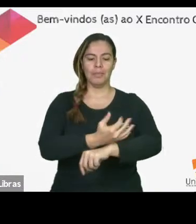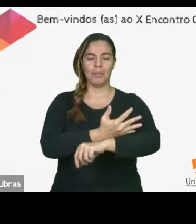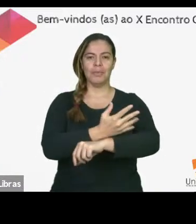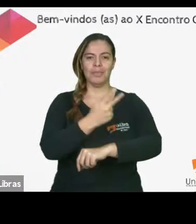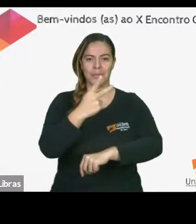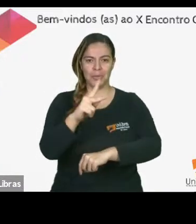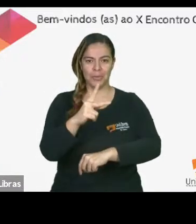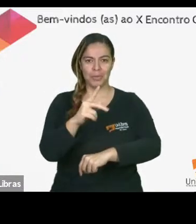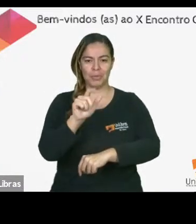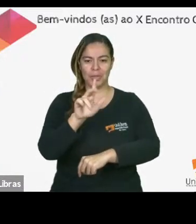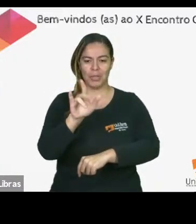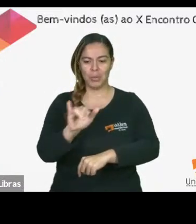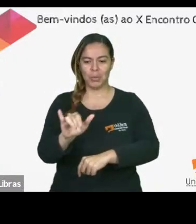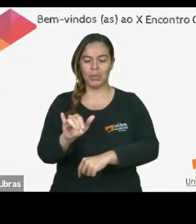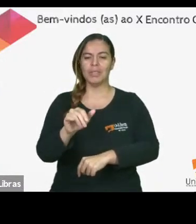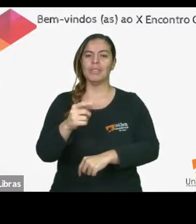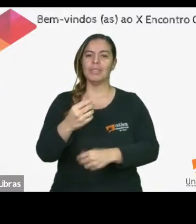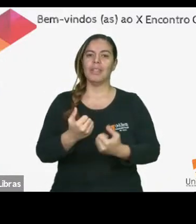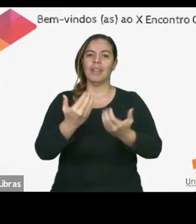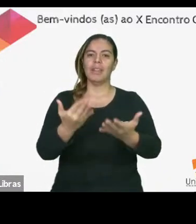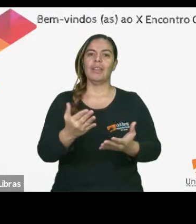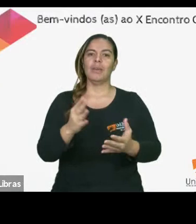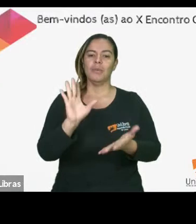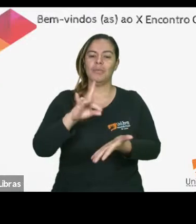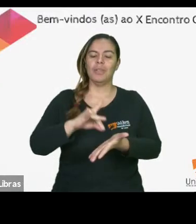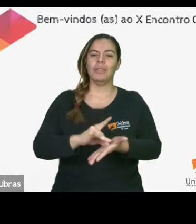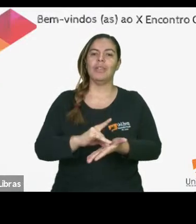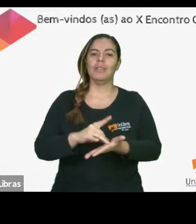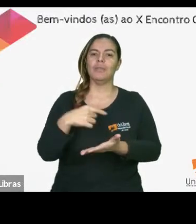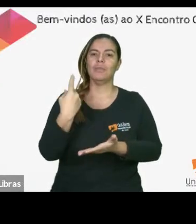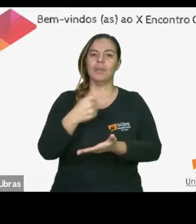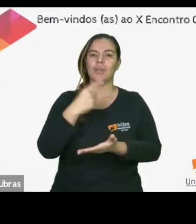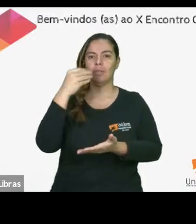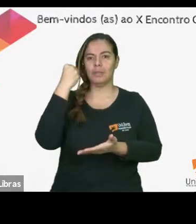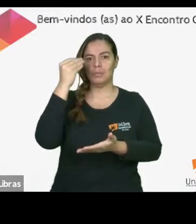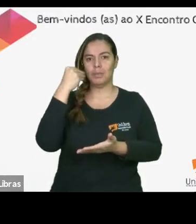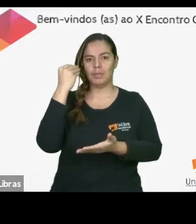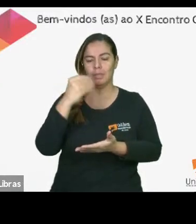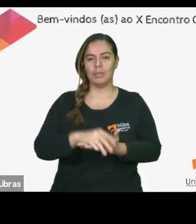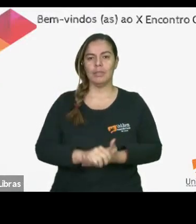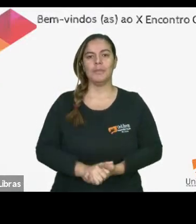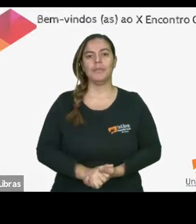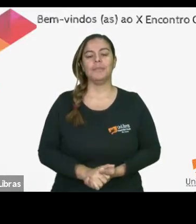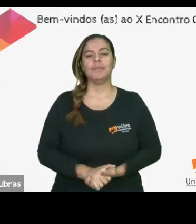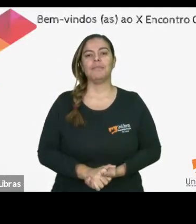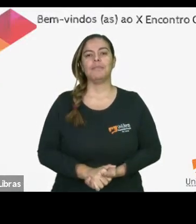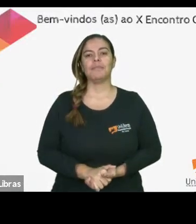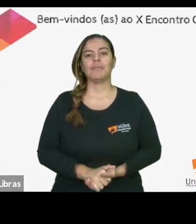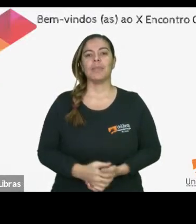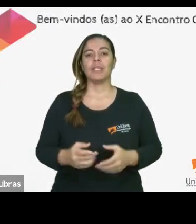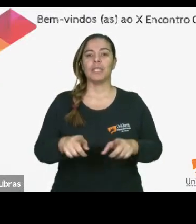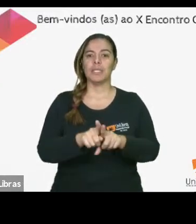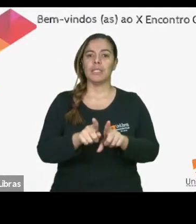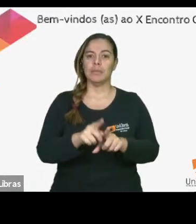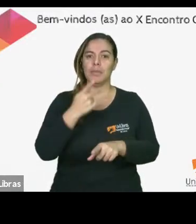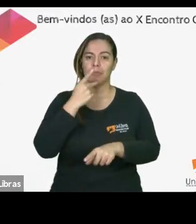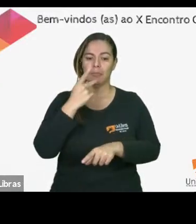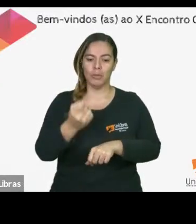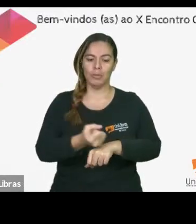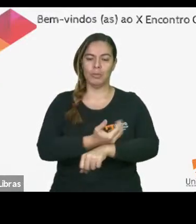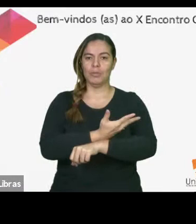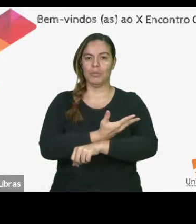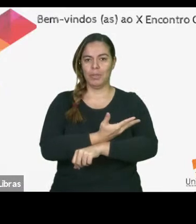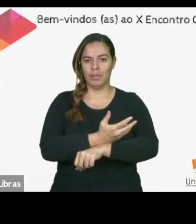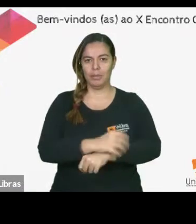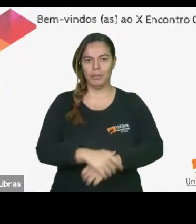Luiz, trouxe mais verdade ainda para a experiência que vem narrar. E ela também se diz emocionada.